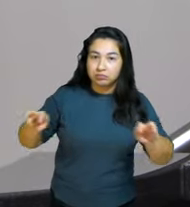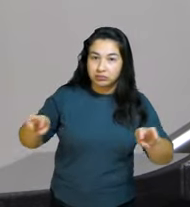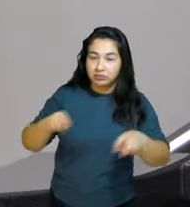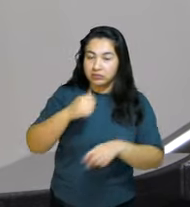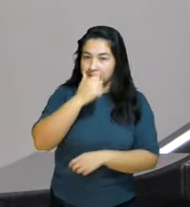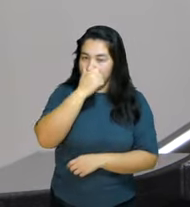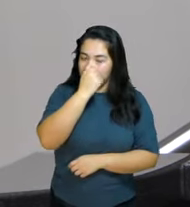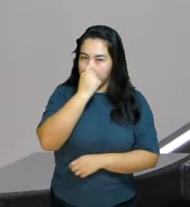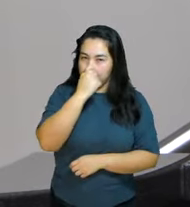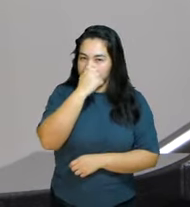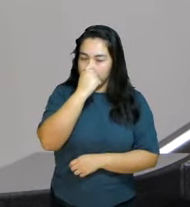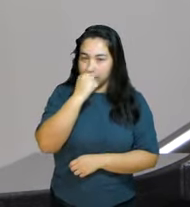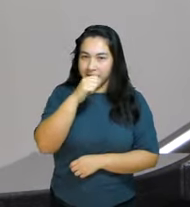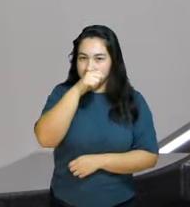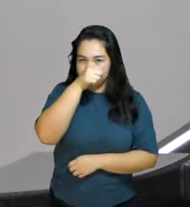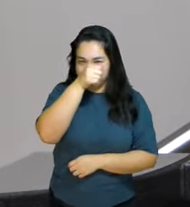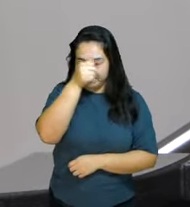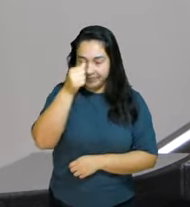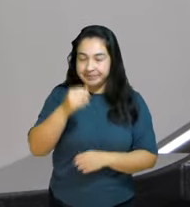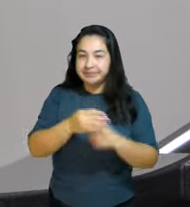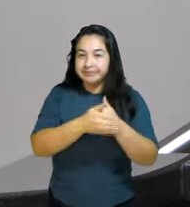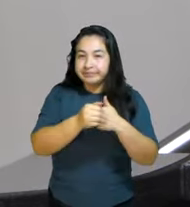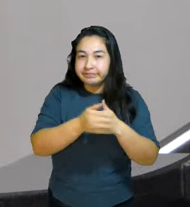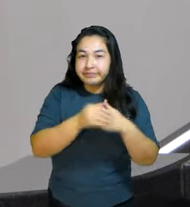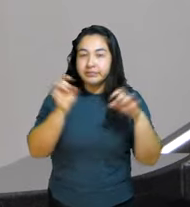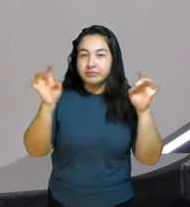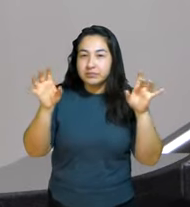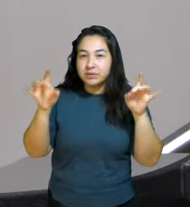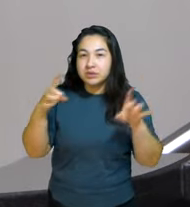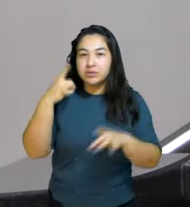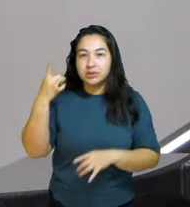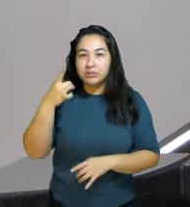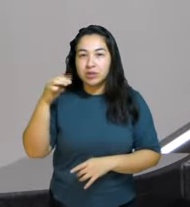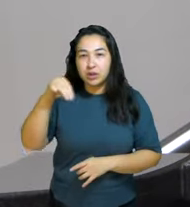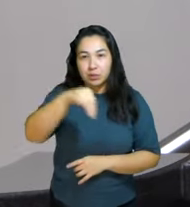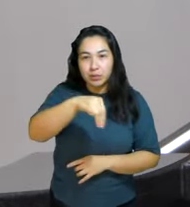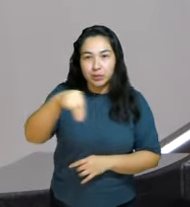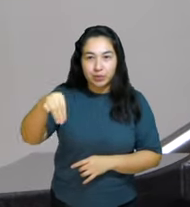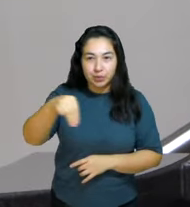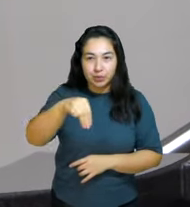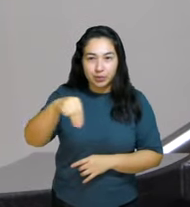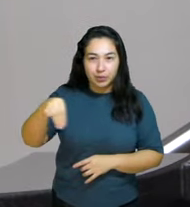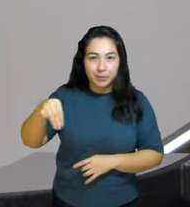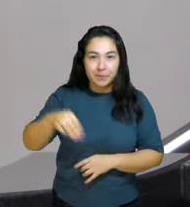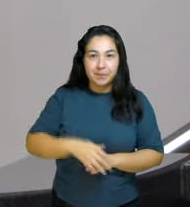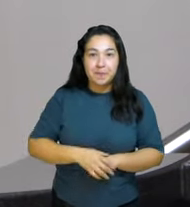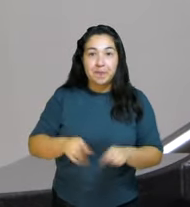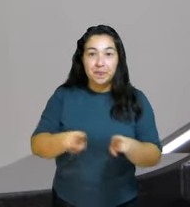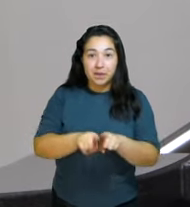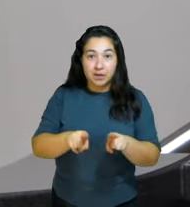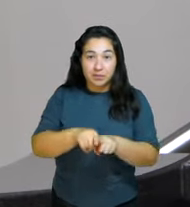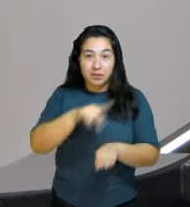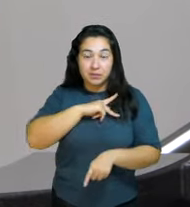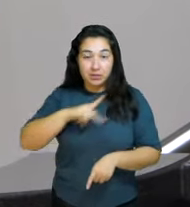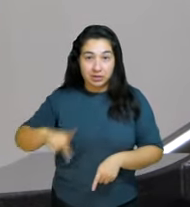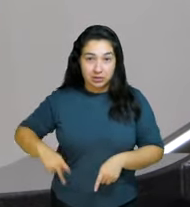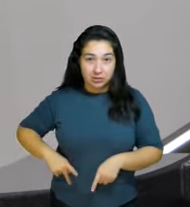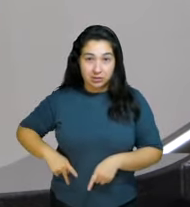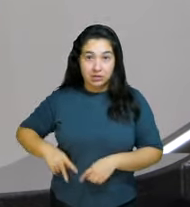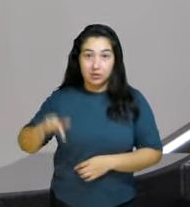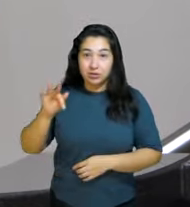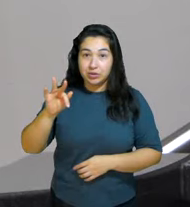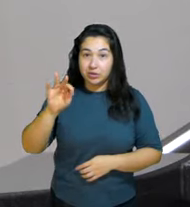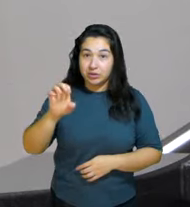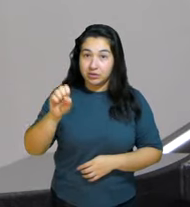especial ao deputado Mário Mota. Cumprimentar também o presidente da FESPORTE. E, principalmente, o